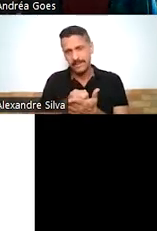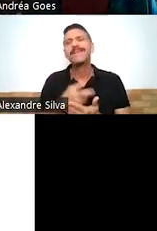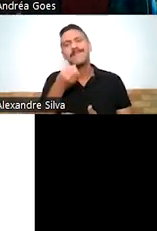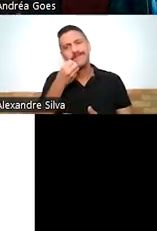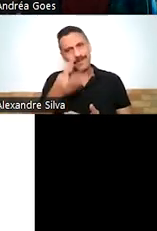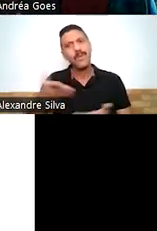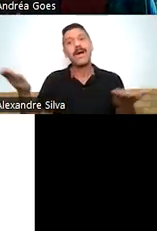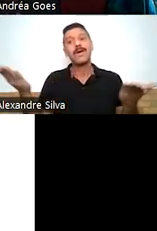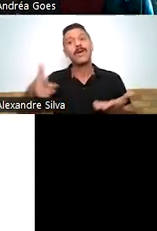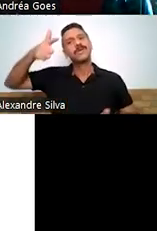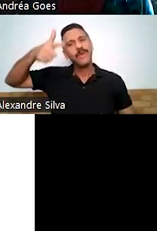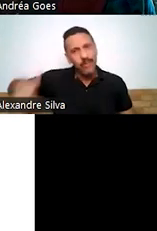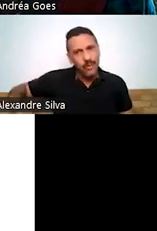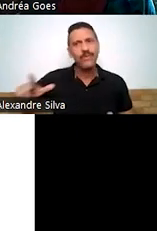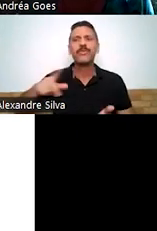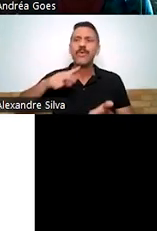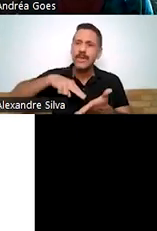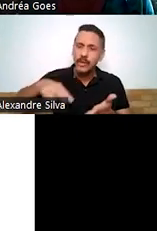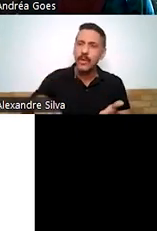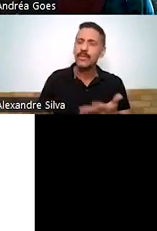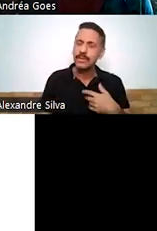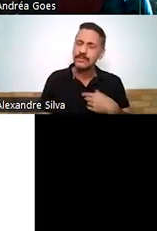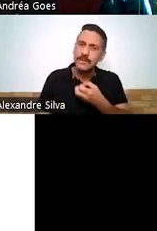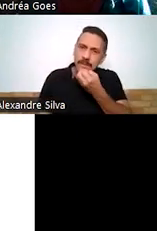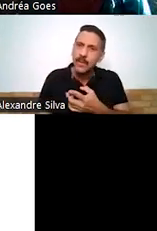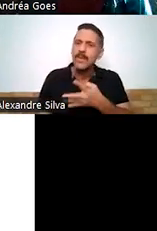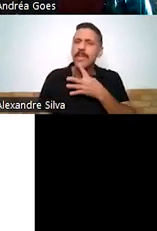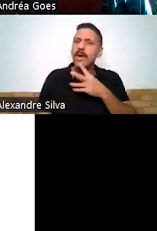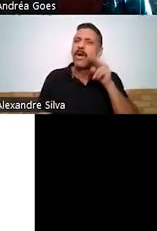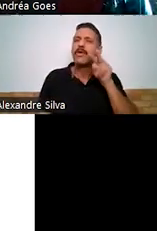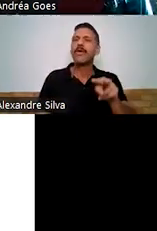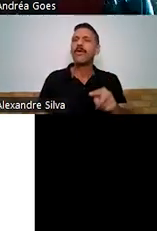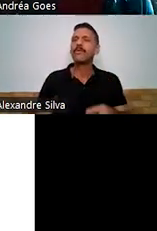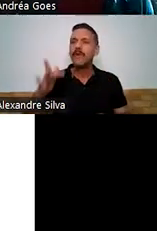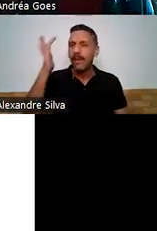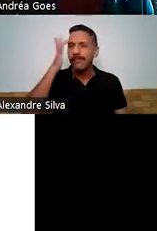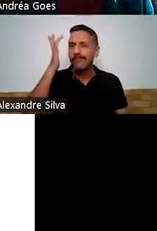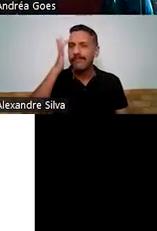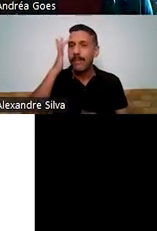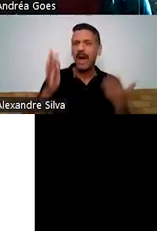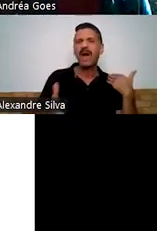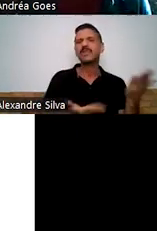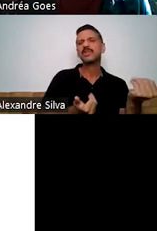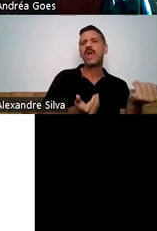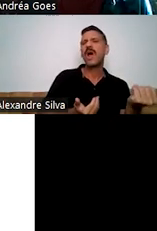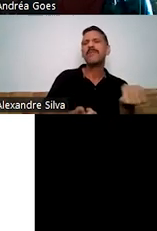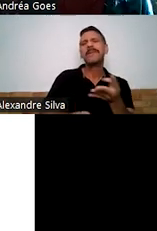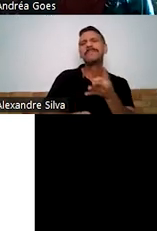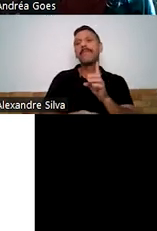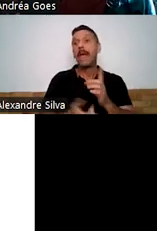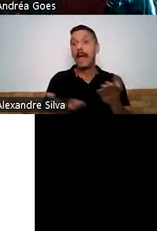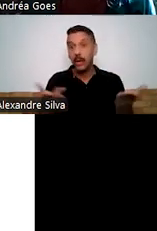pena um resgate com um novo olhar mais maduro para essas obras, e vocês vão ver